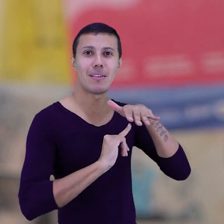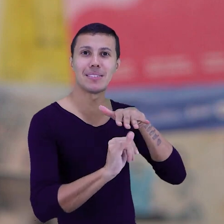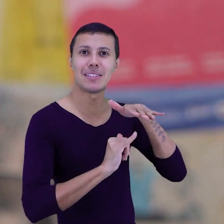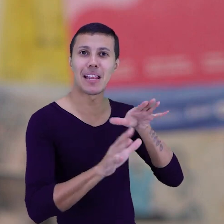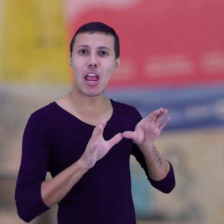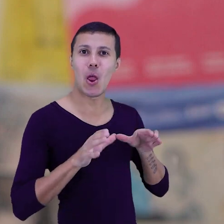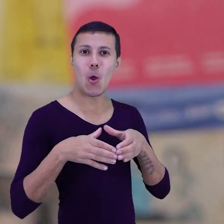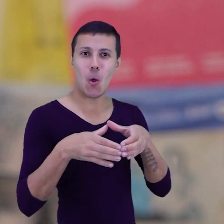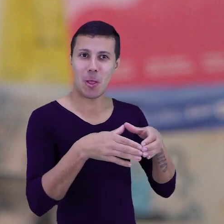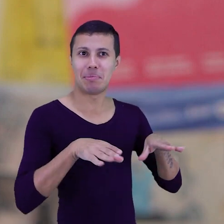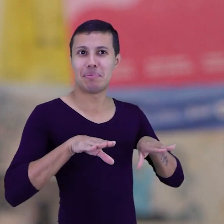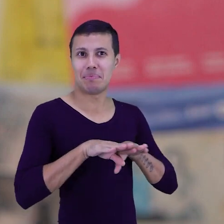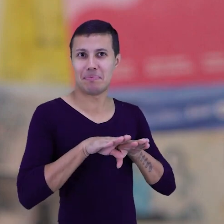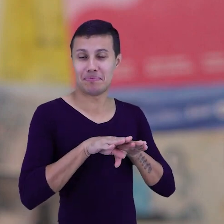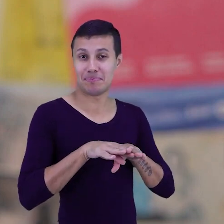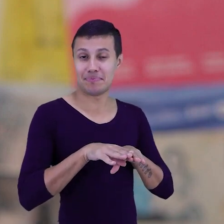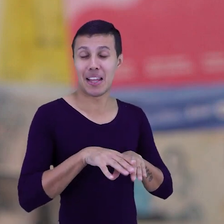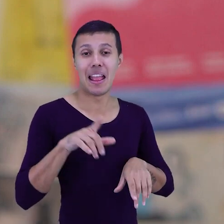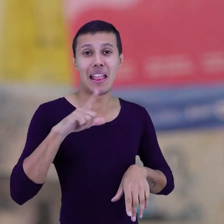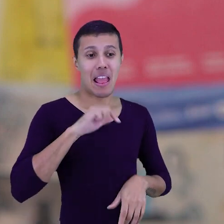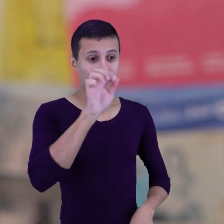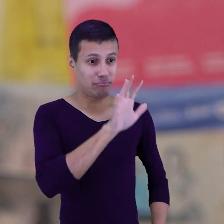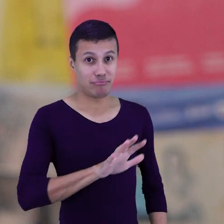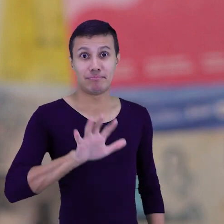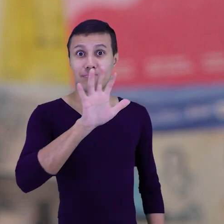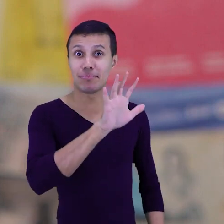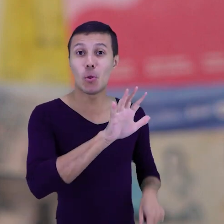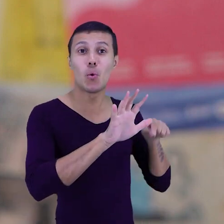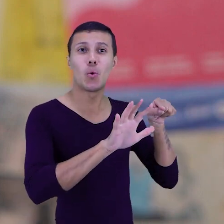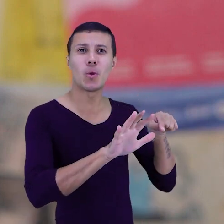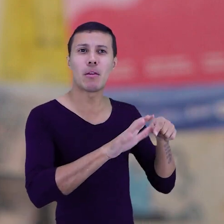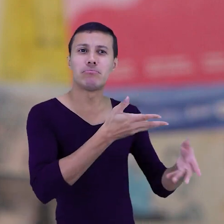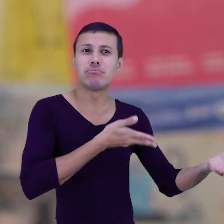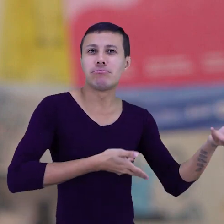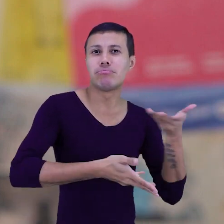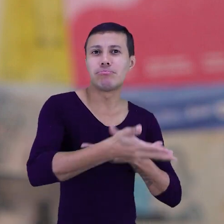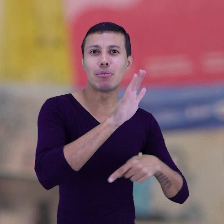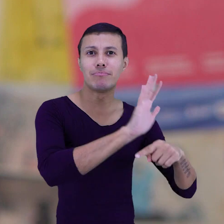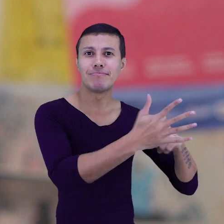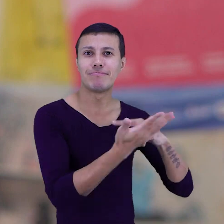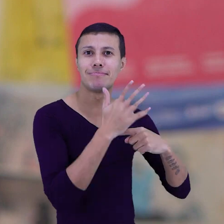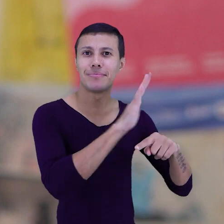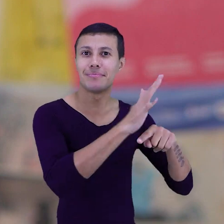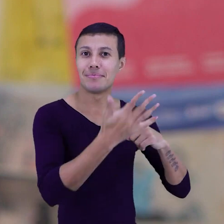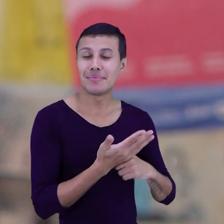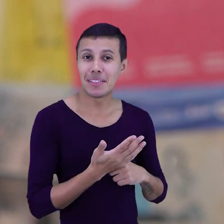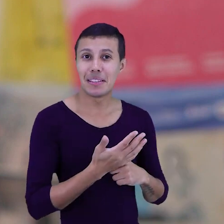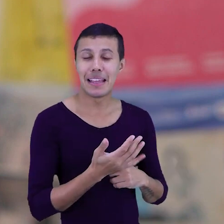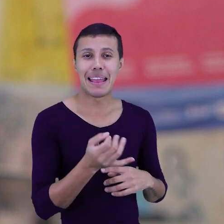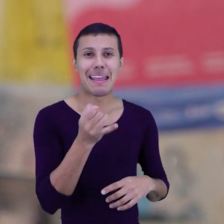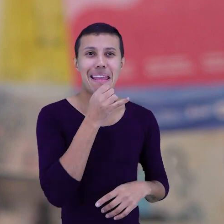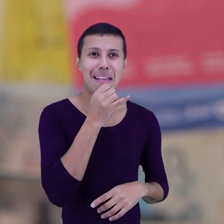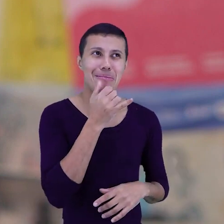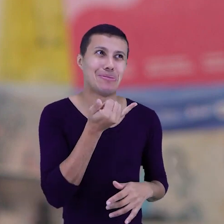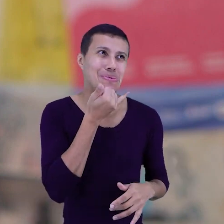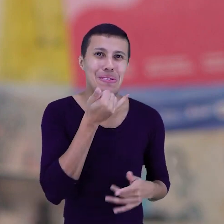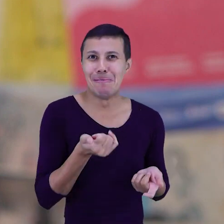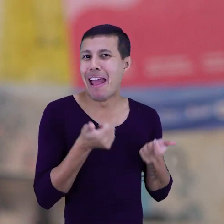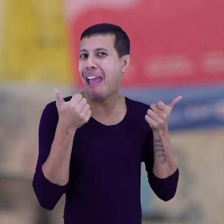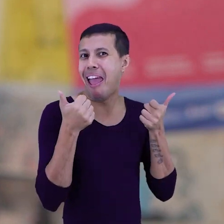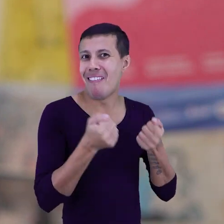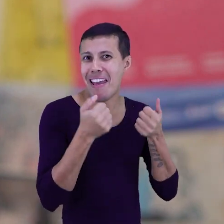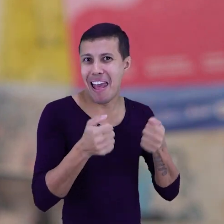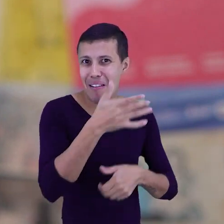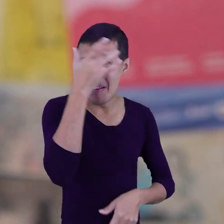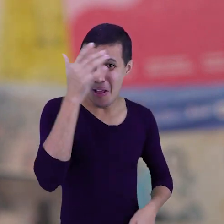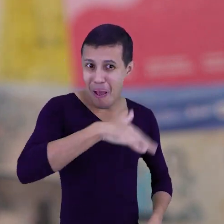às startups e às comunidades. Porque existe um cenário de muito mais colaboração. Como tá todo mundo, assim,